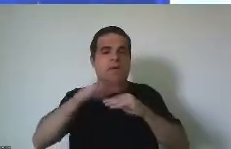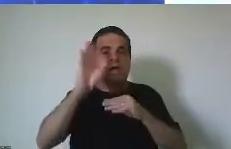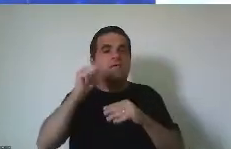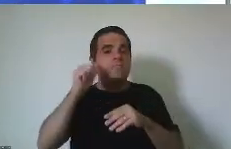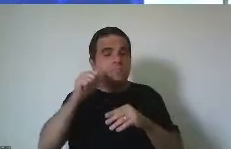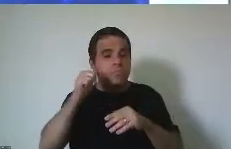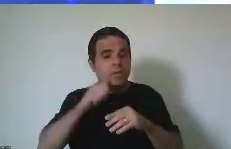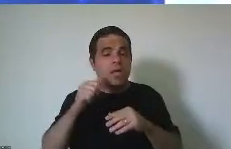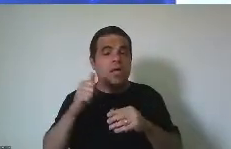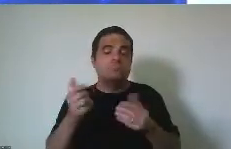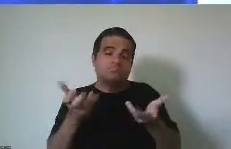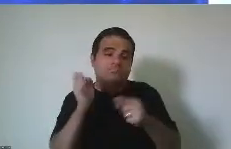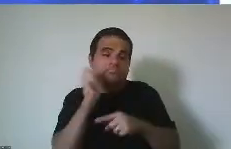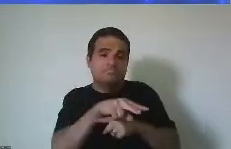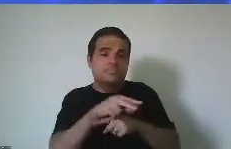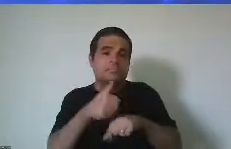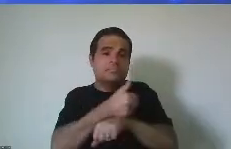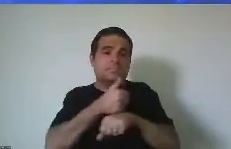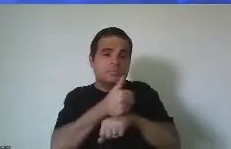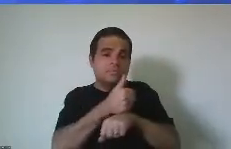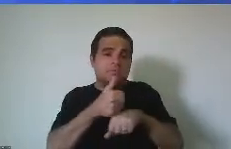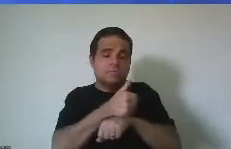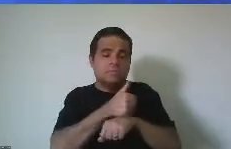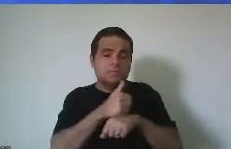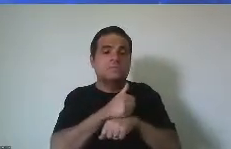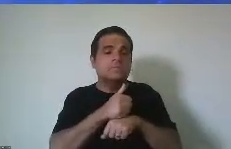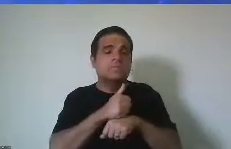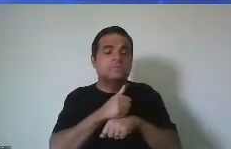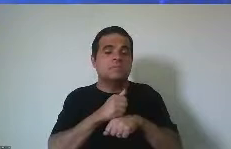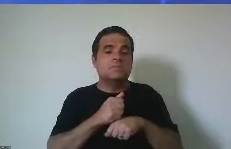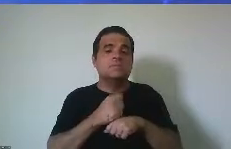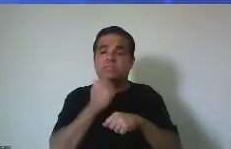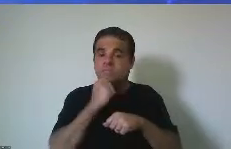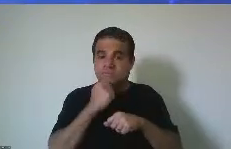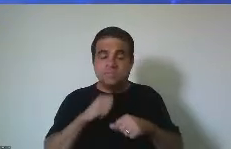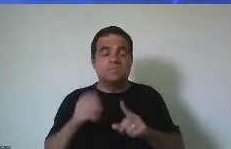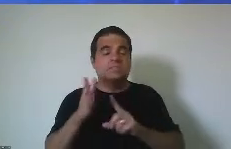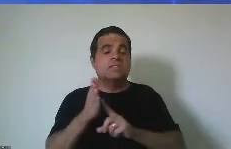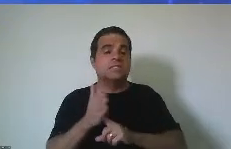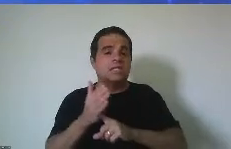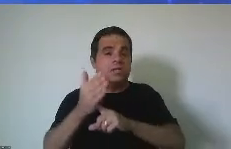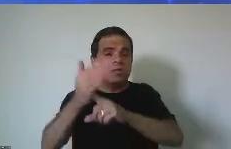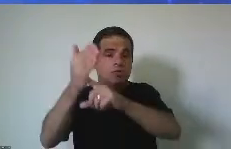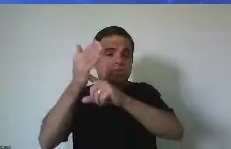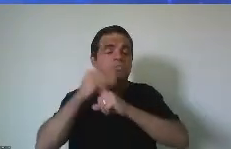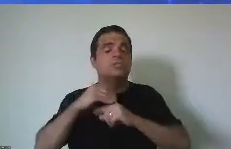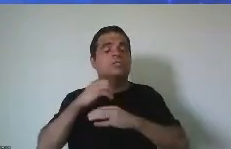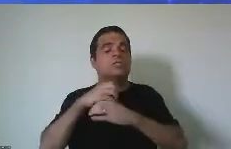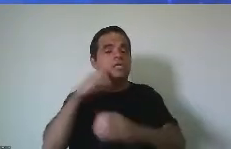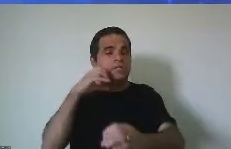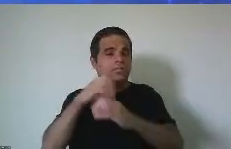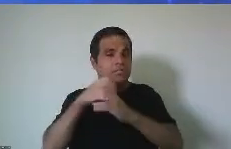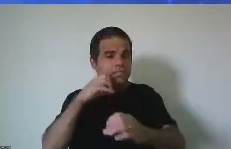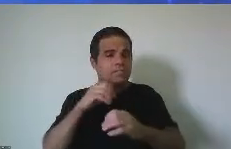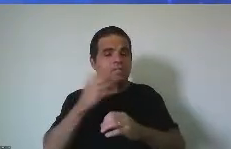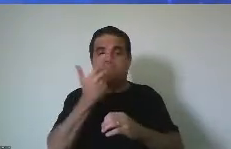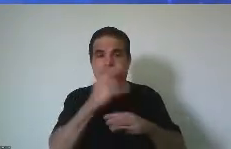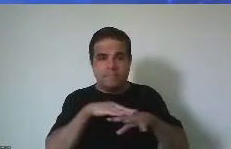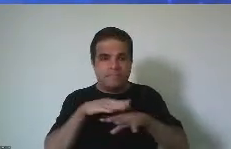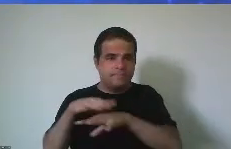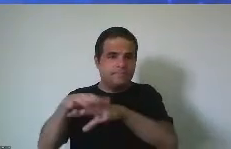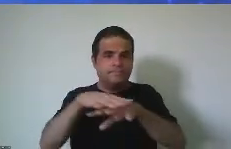nas carreiras que nós chamamos de Stein Ciência Tecnologia e engenharia e matemática Esses são os nossos compromissos